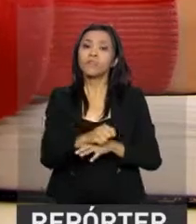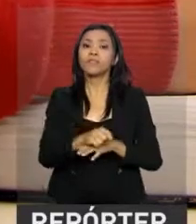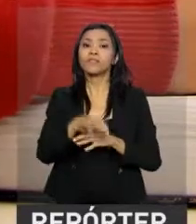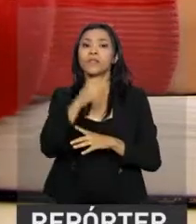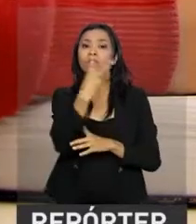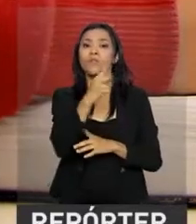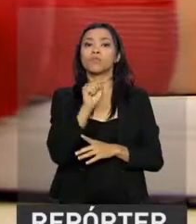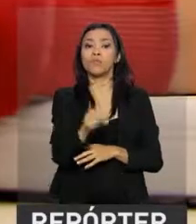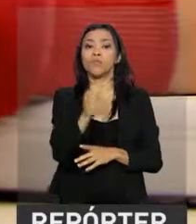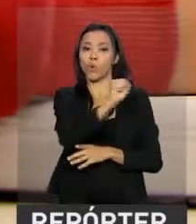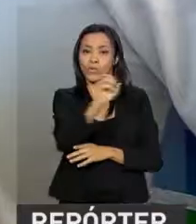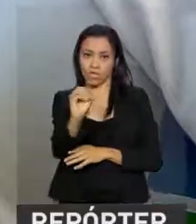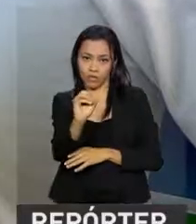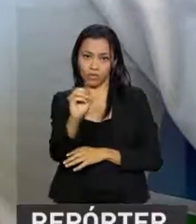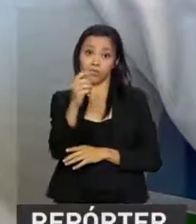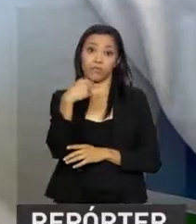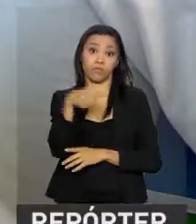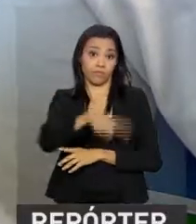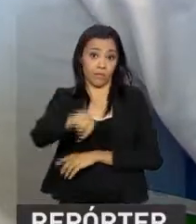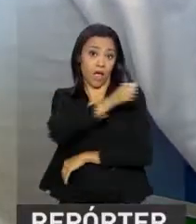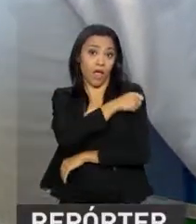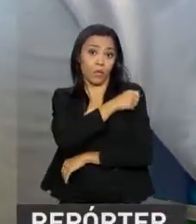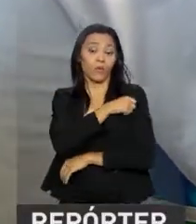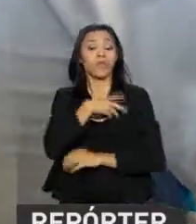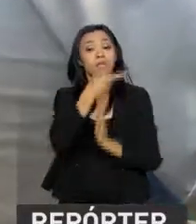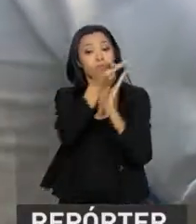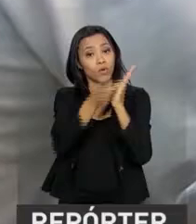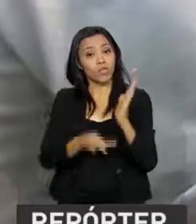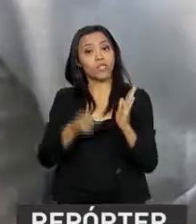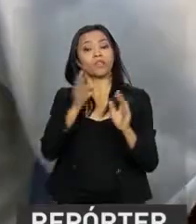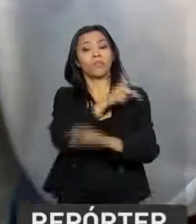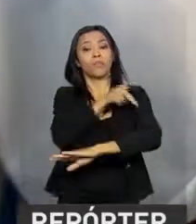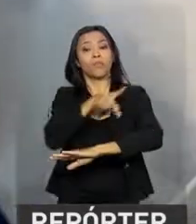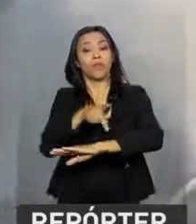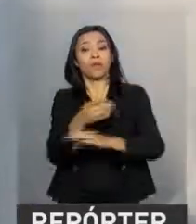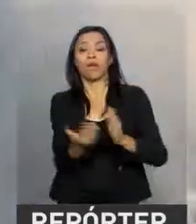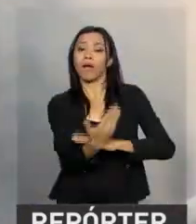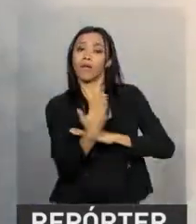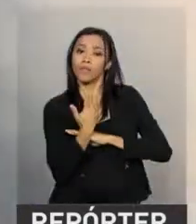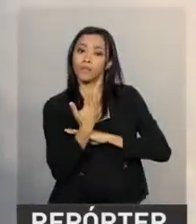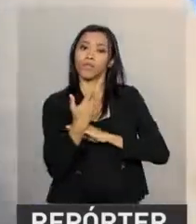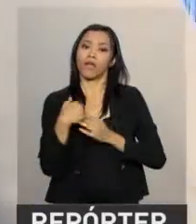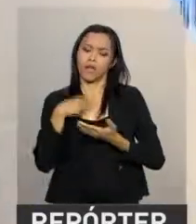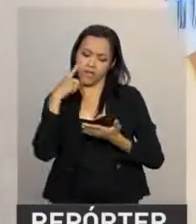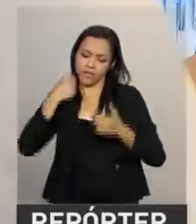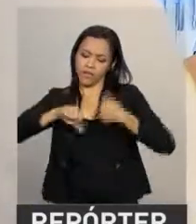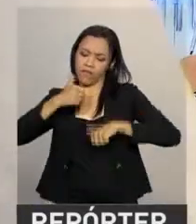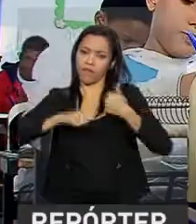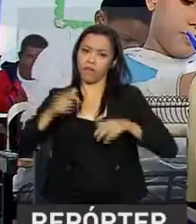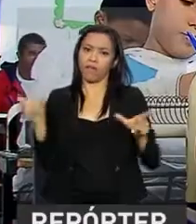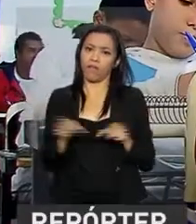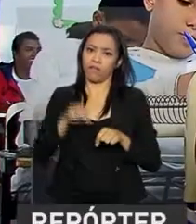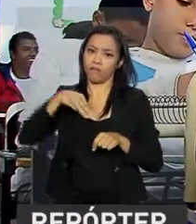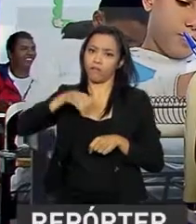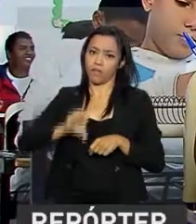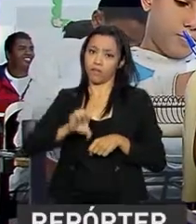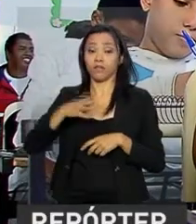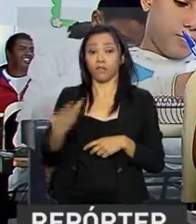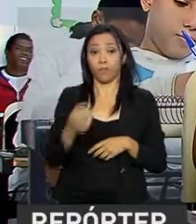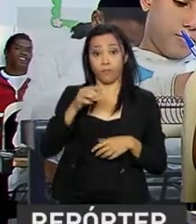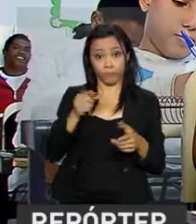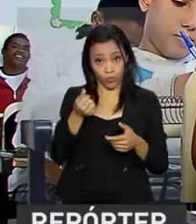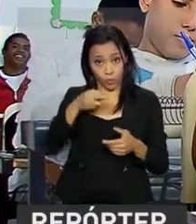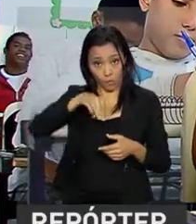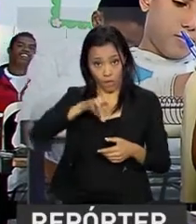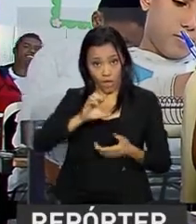dois mil e 800 alunos e apresentar projeto pedagógico que vai ser avaliado pelo ministério da educação mec vai repassar